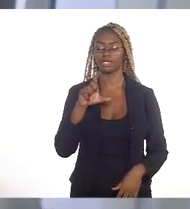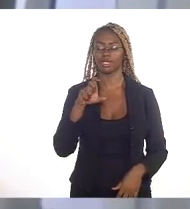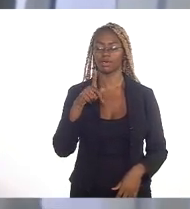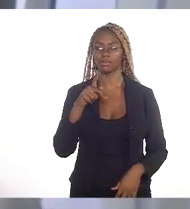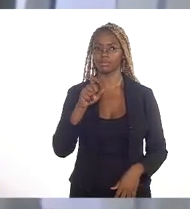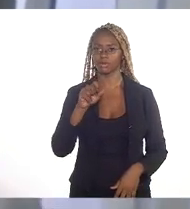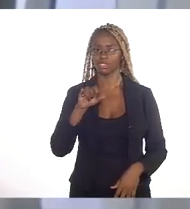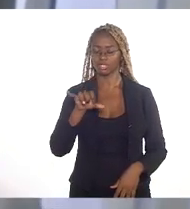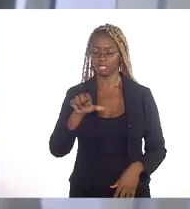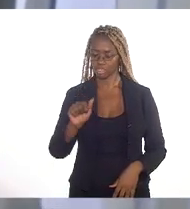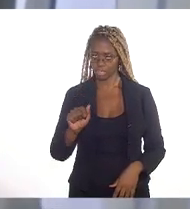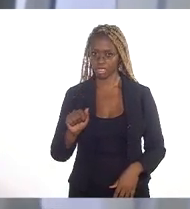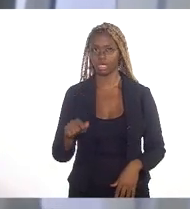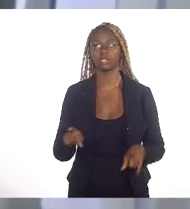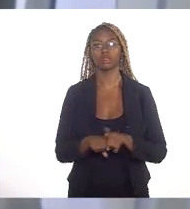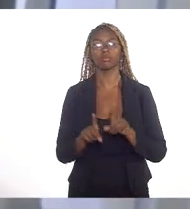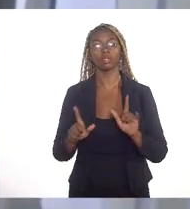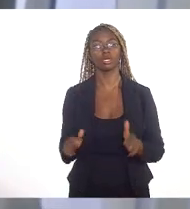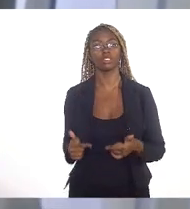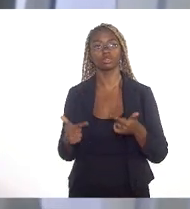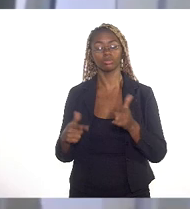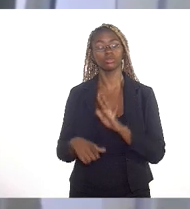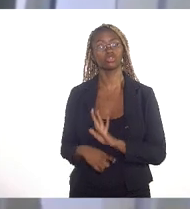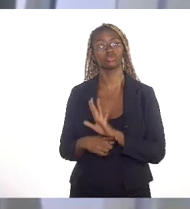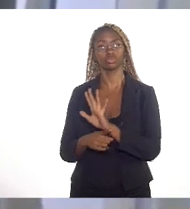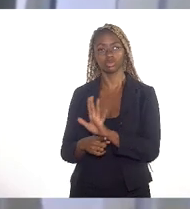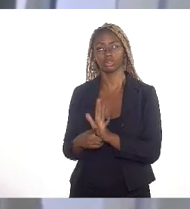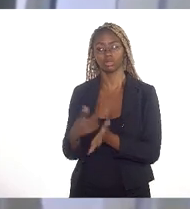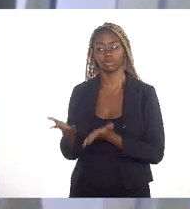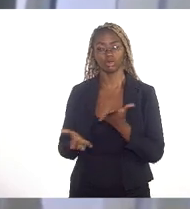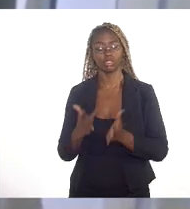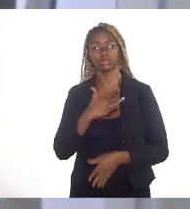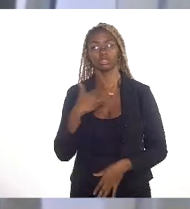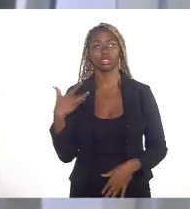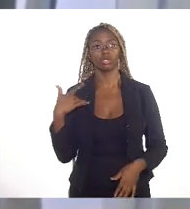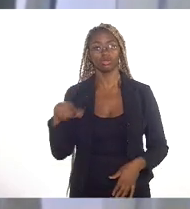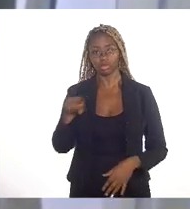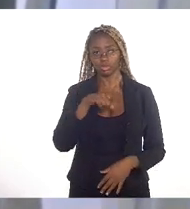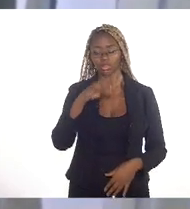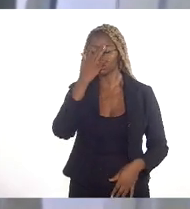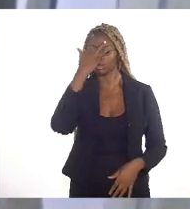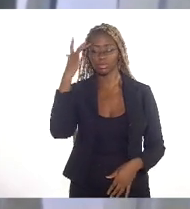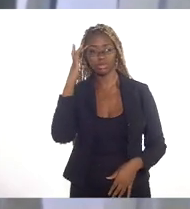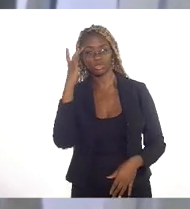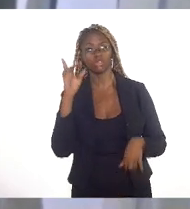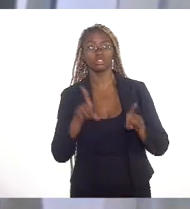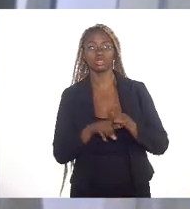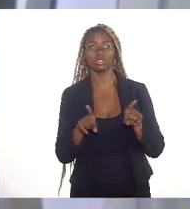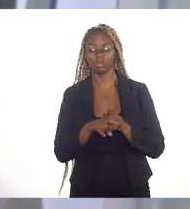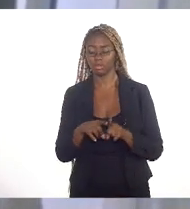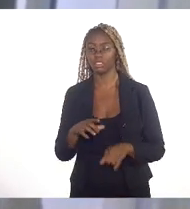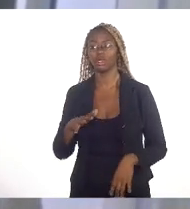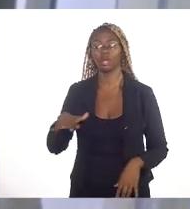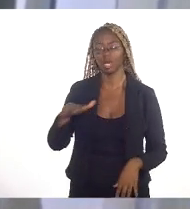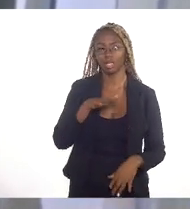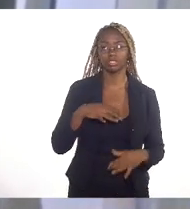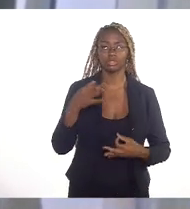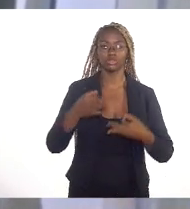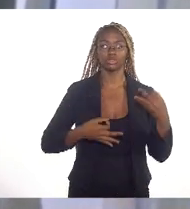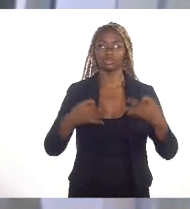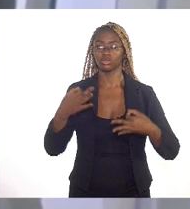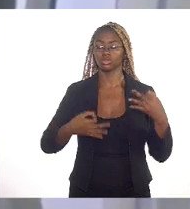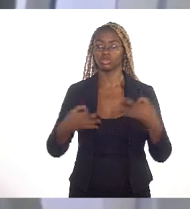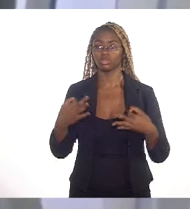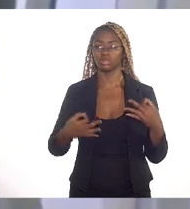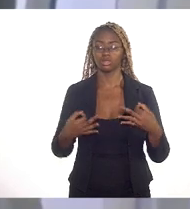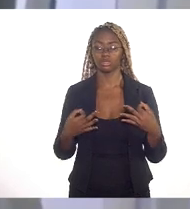no sentido de favorecer o tratamento de saúde desses pacientes. Tem a dimensão jurídica também, que eu não mencionei, mas quero mencionar, é a 4ª.